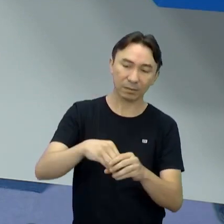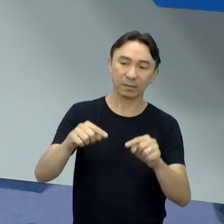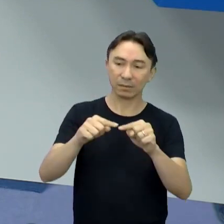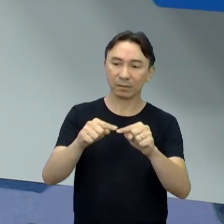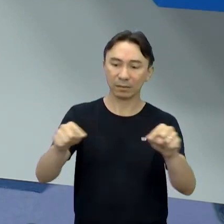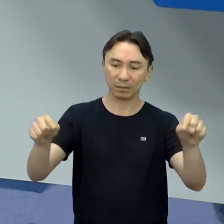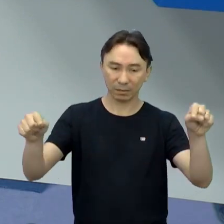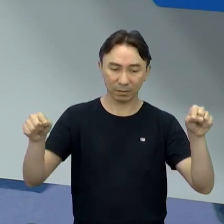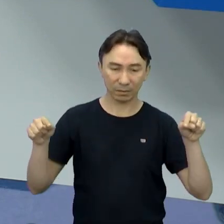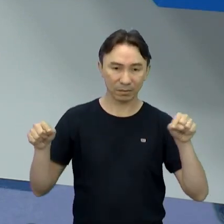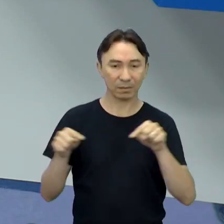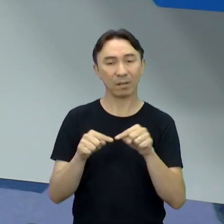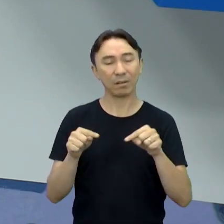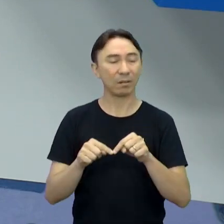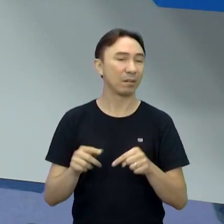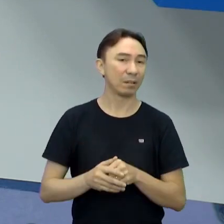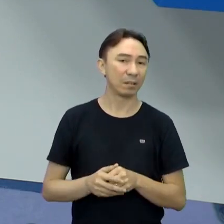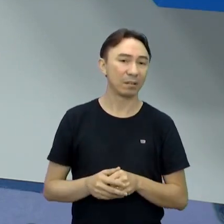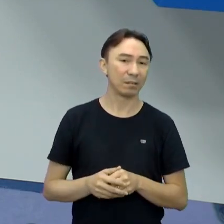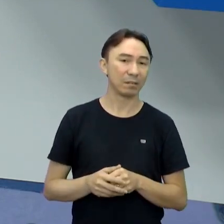escola